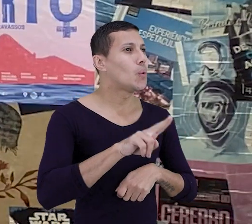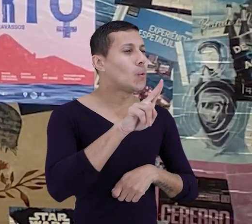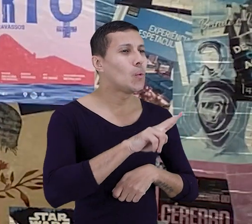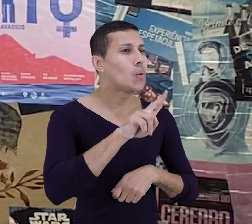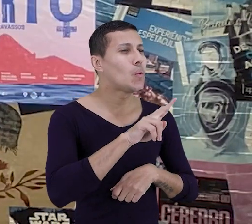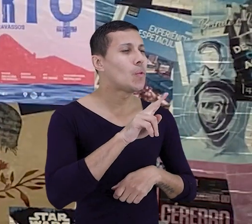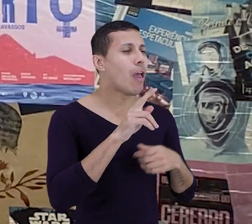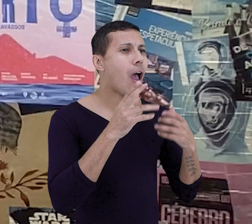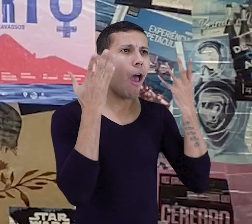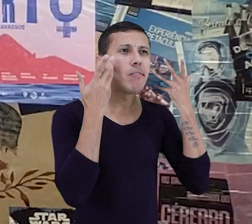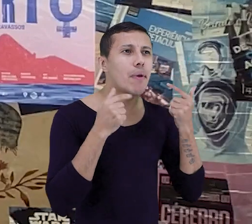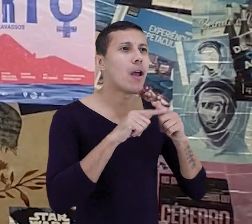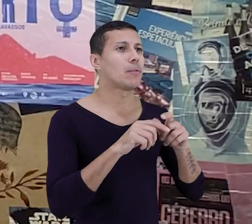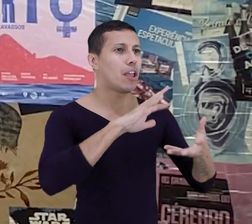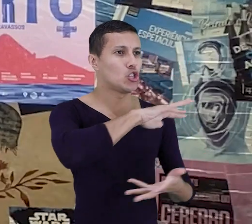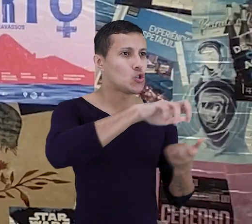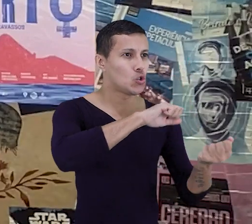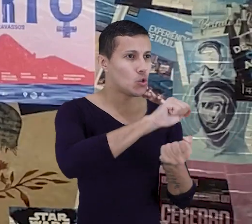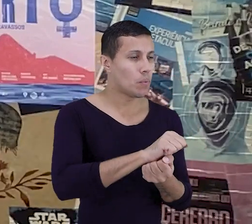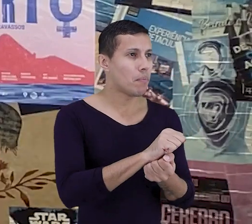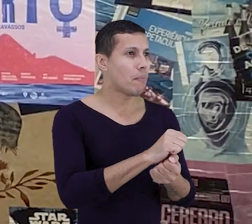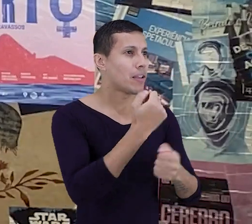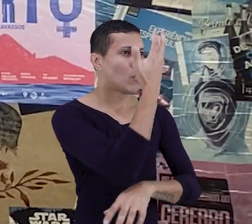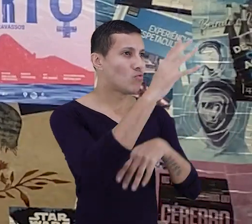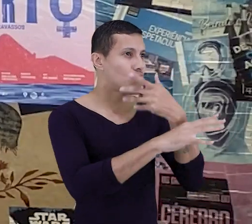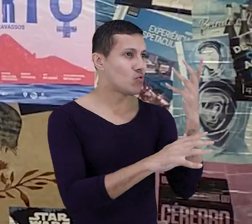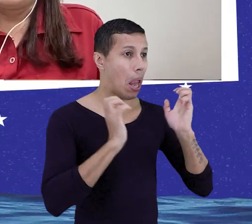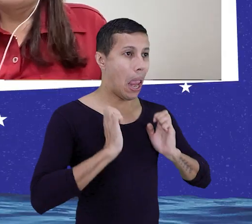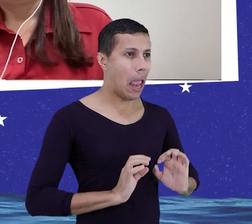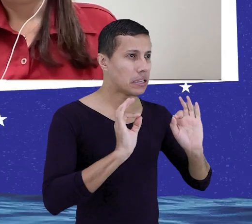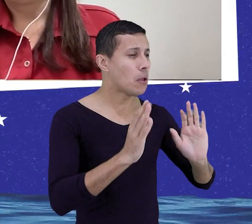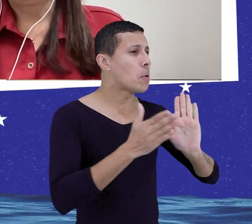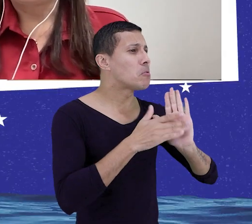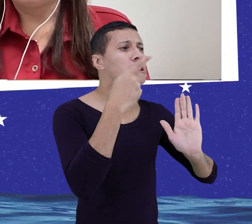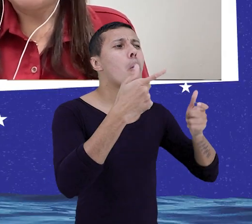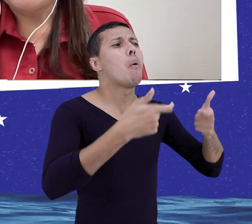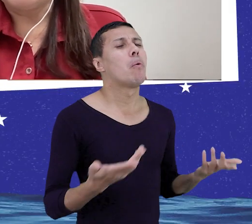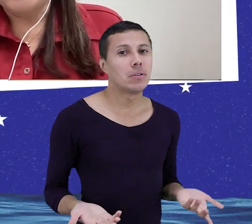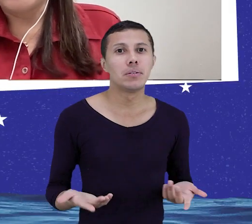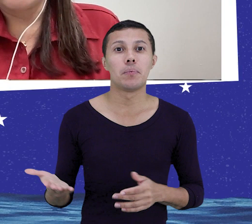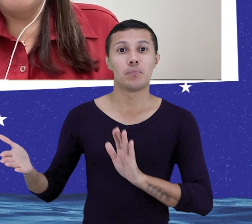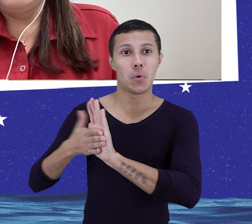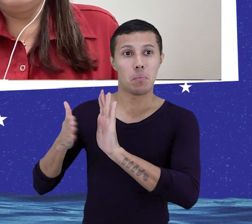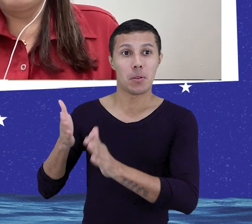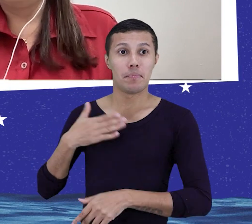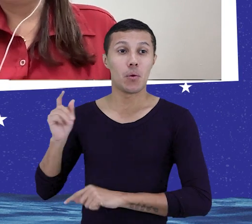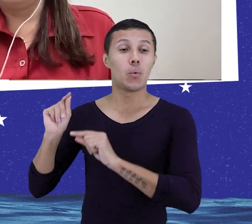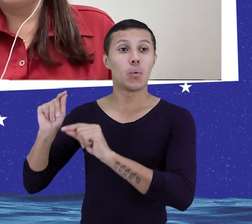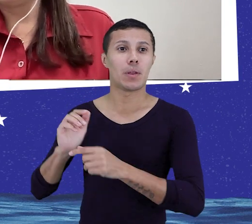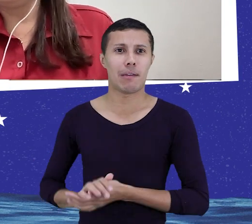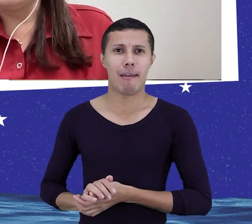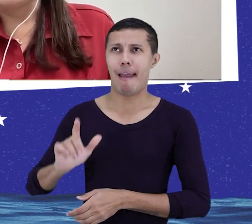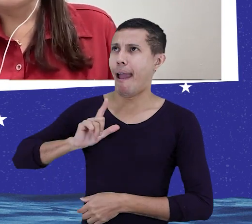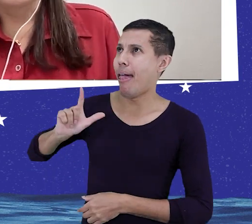mais sustentável, mais verde, mais ética? Onde é que mora o seu propósito? Patrícia, o meu propósito, ele vai um